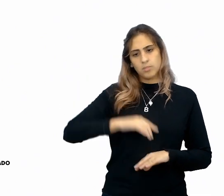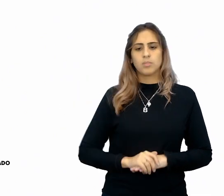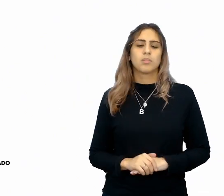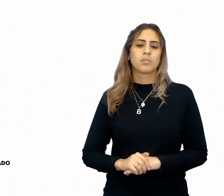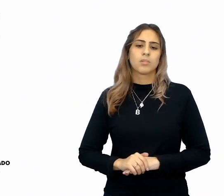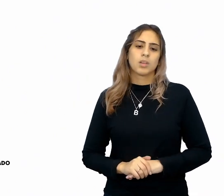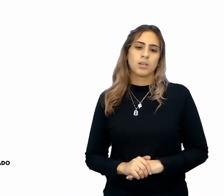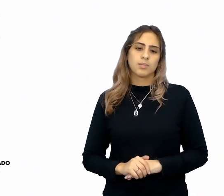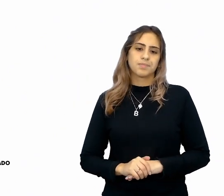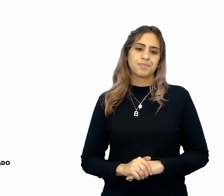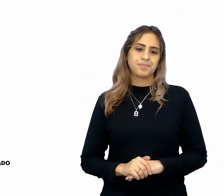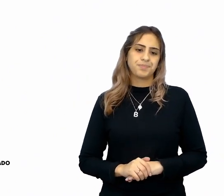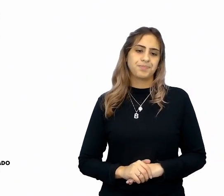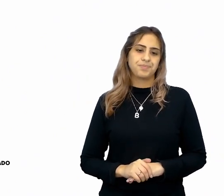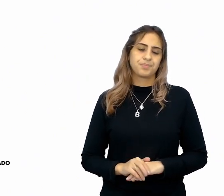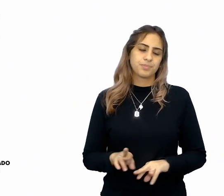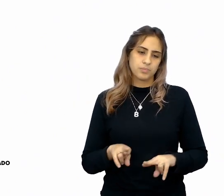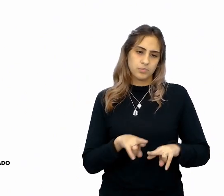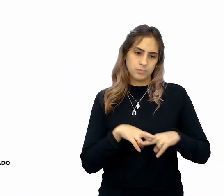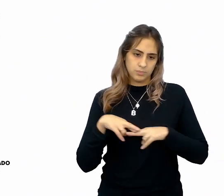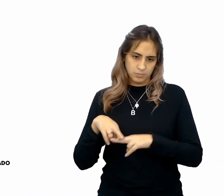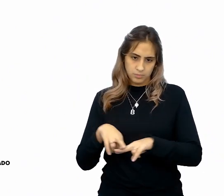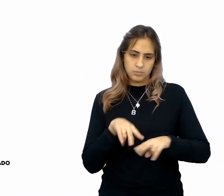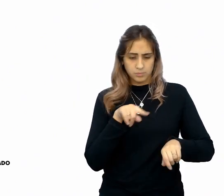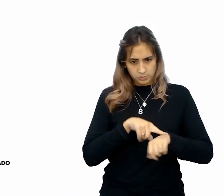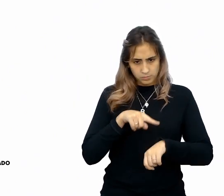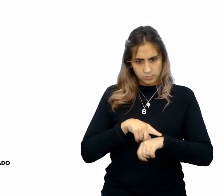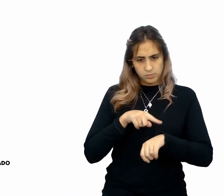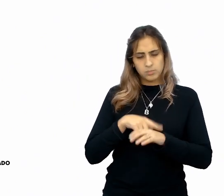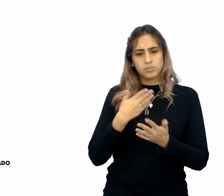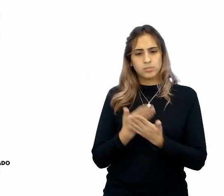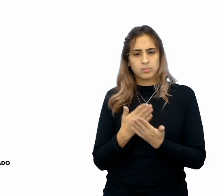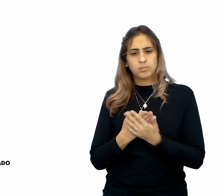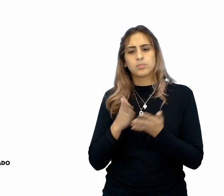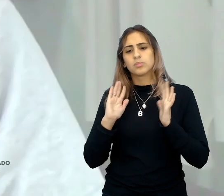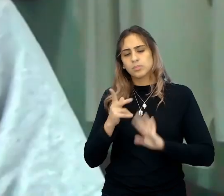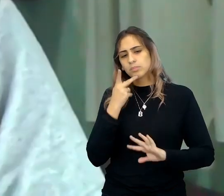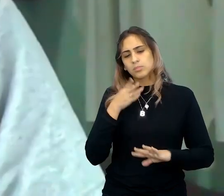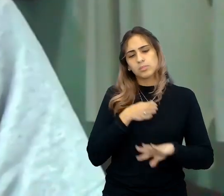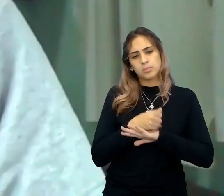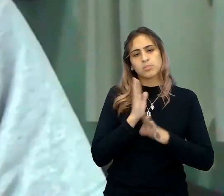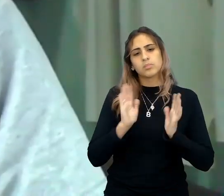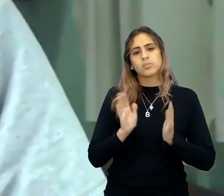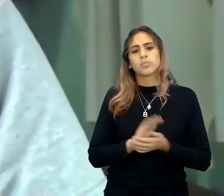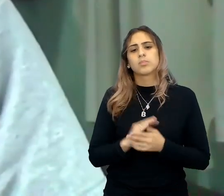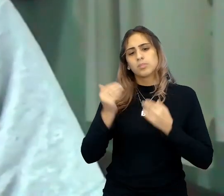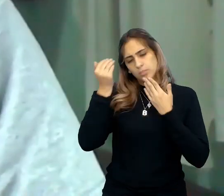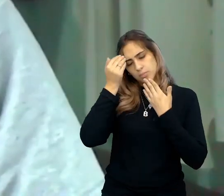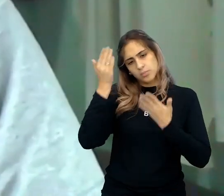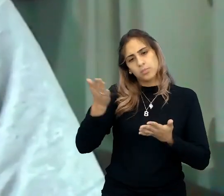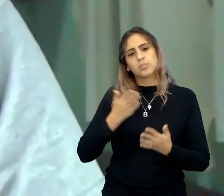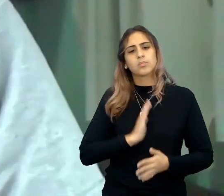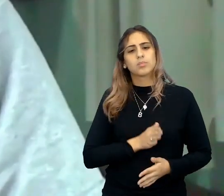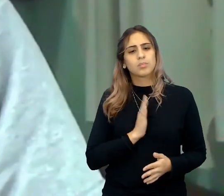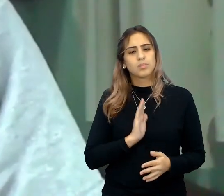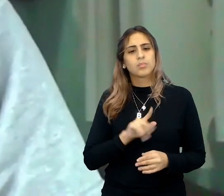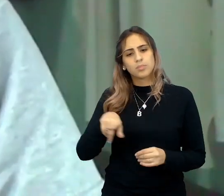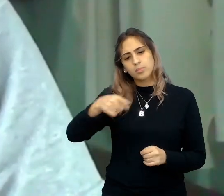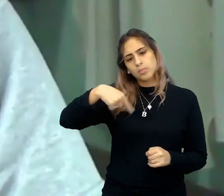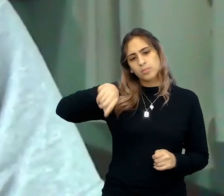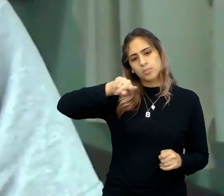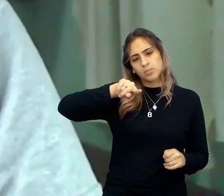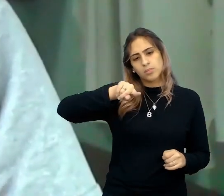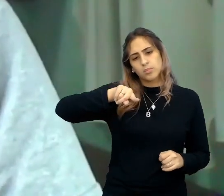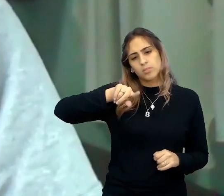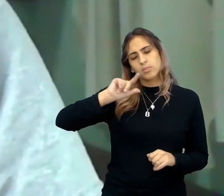tá? Retomei aqui, né, esse momento de estudo, eu já tinha participado, e eu agradeço de coração que